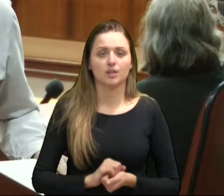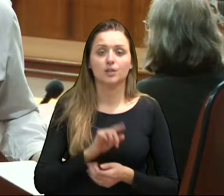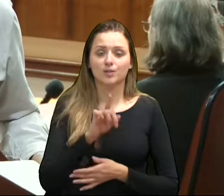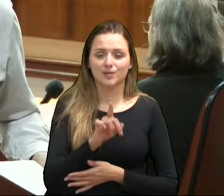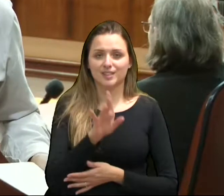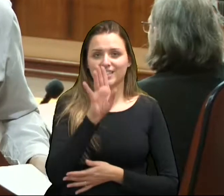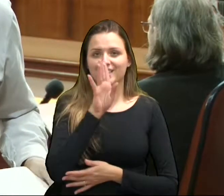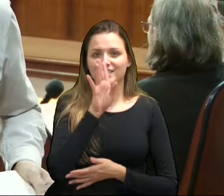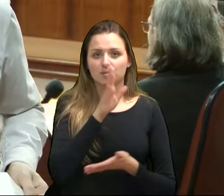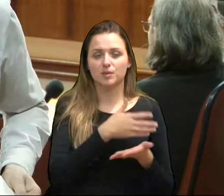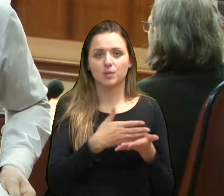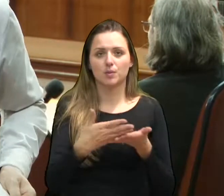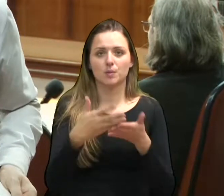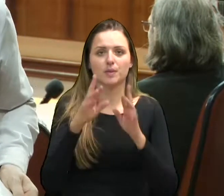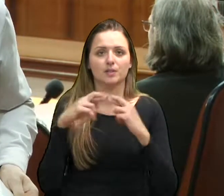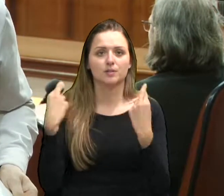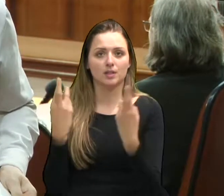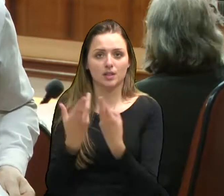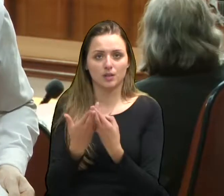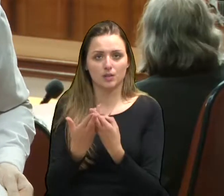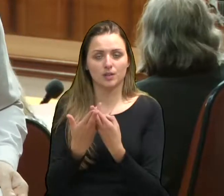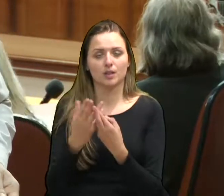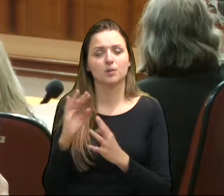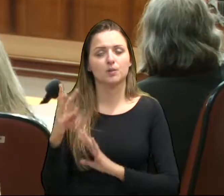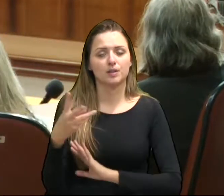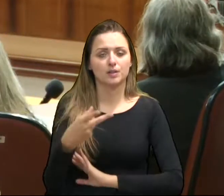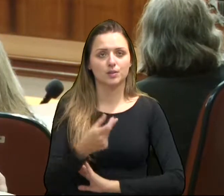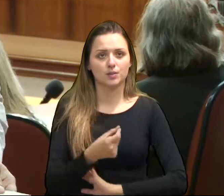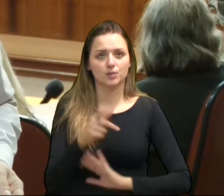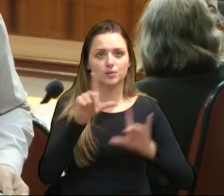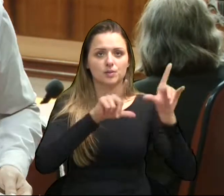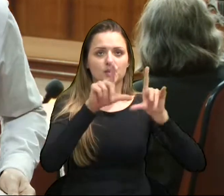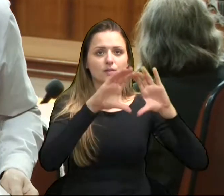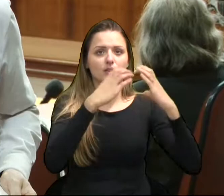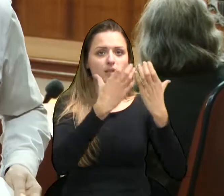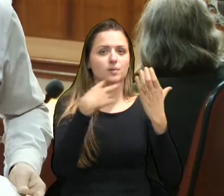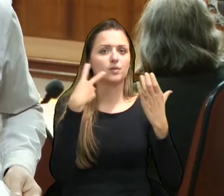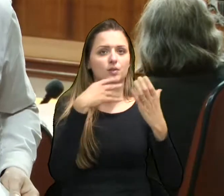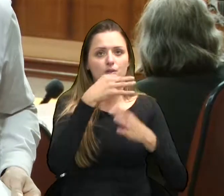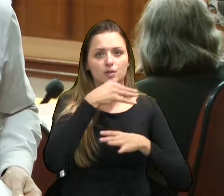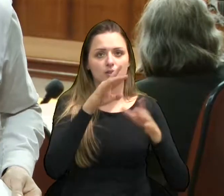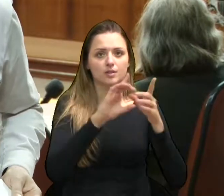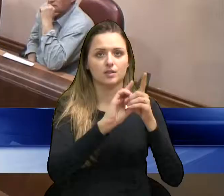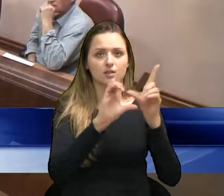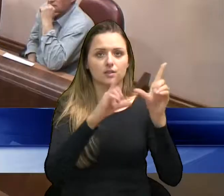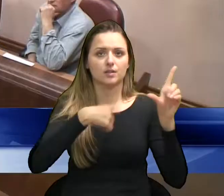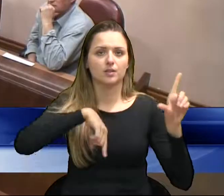agora com o início dos trabalhos. Uma excelente audiência a todos. TV Câmara Caxias, democracia que a gente vê.